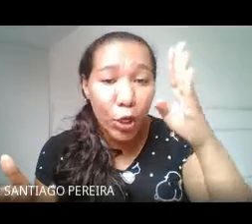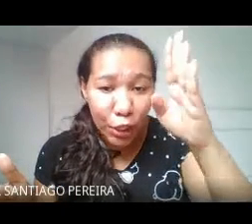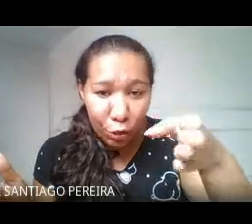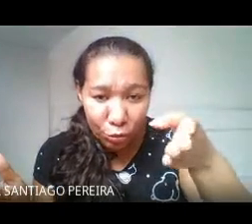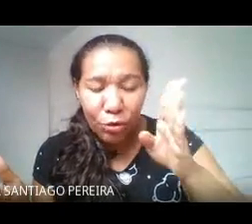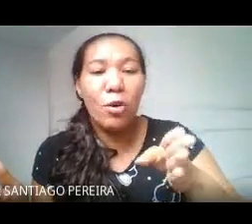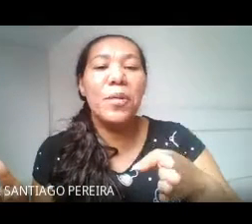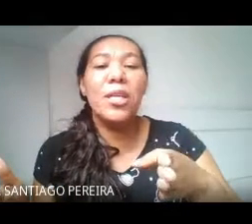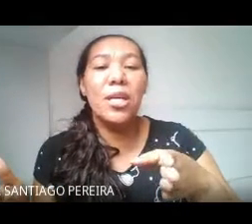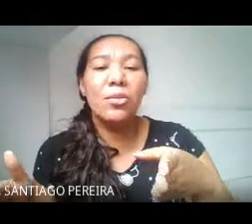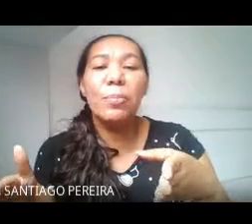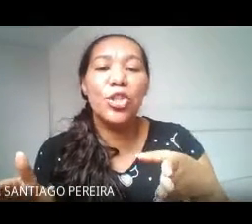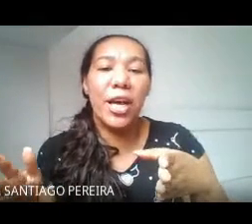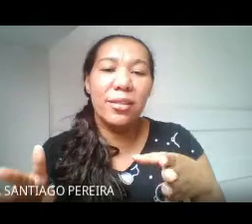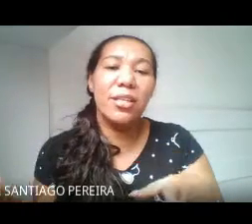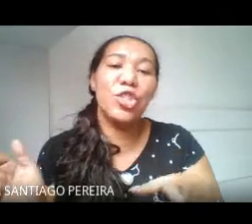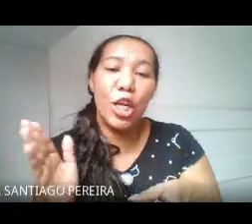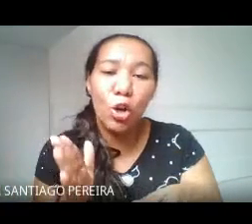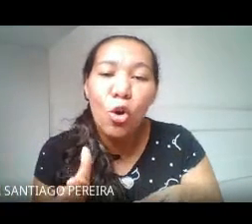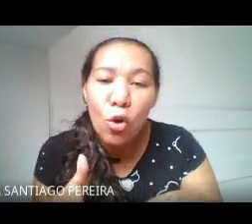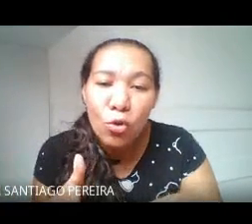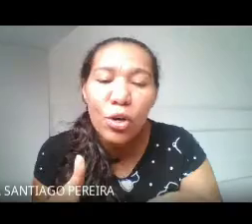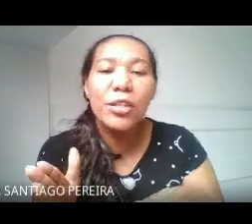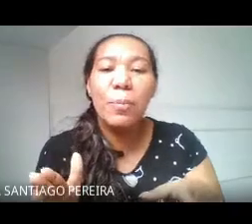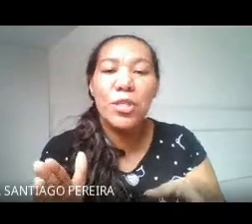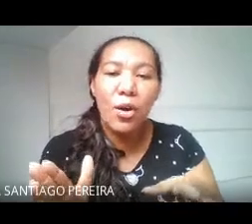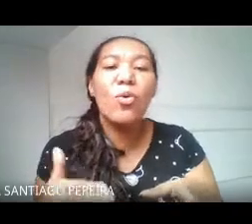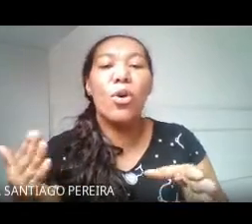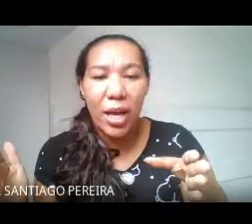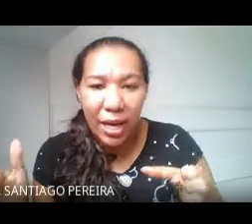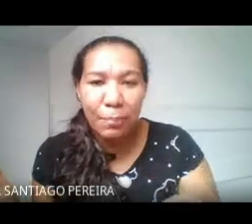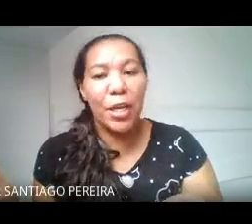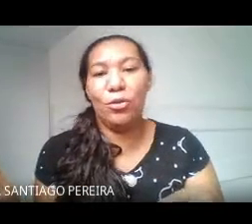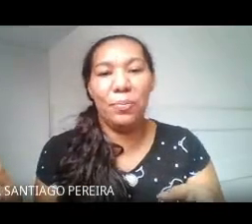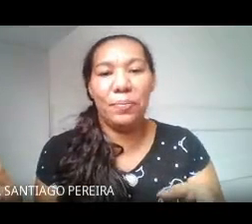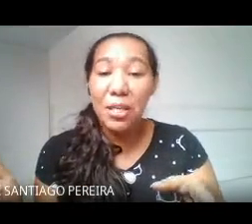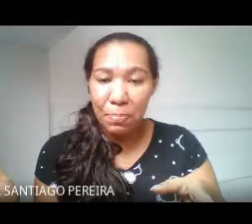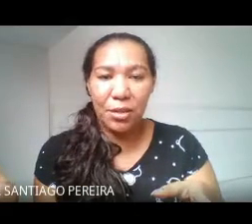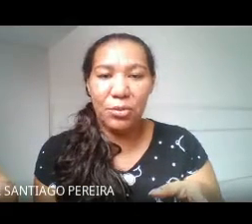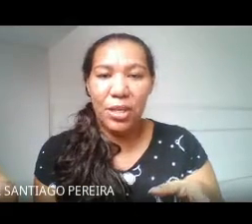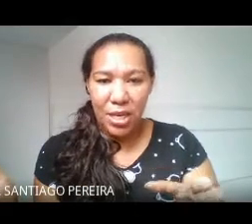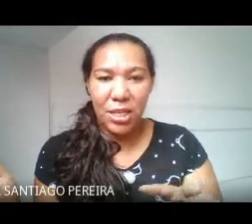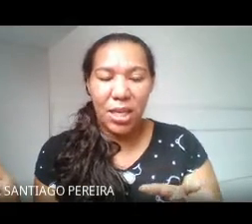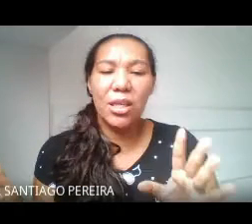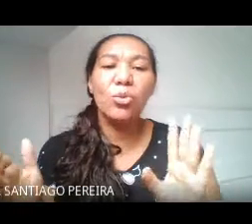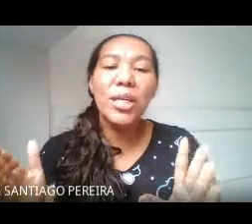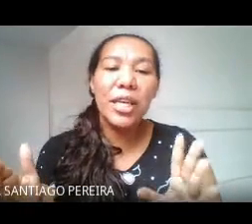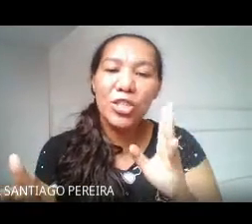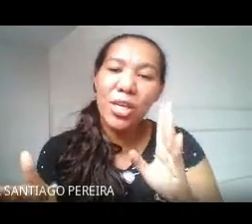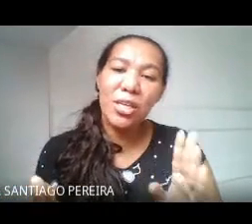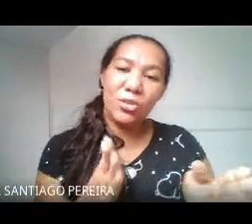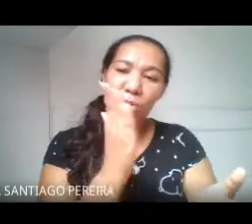cabelo bonito, opinião, depois característica, longo, depois a cor, preto e preto. Entende?